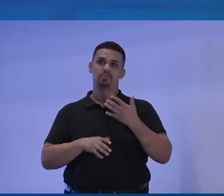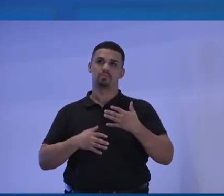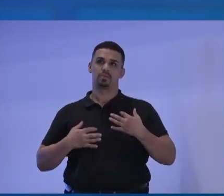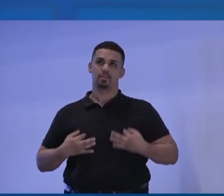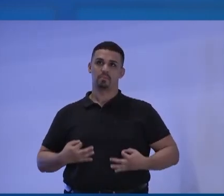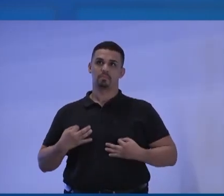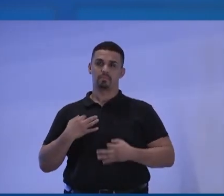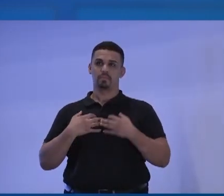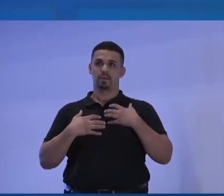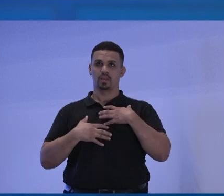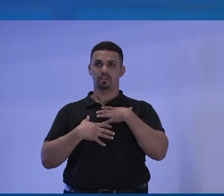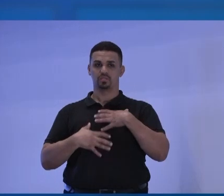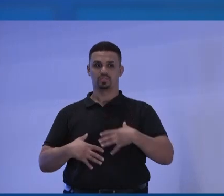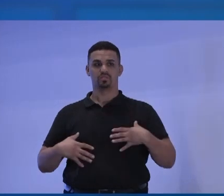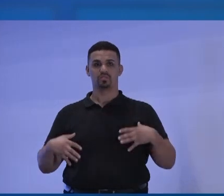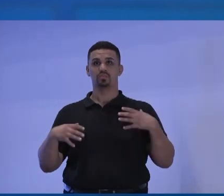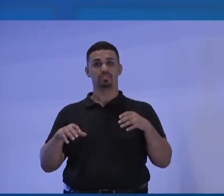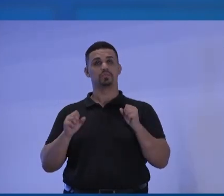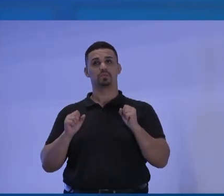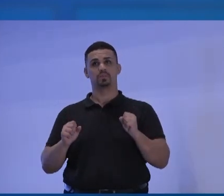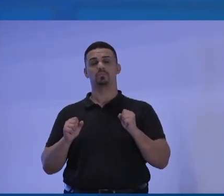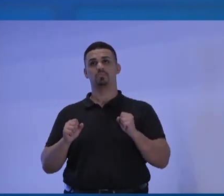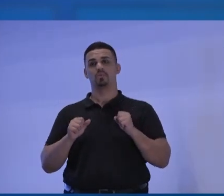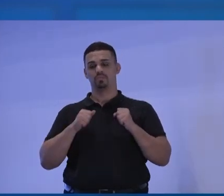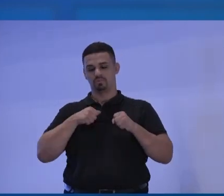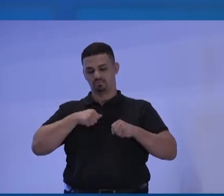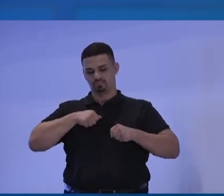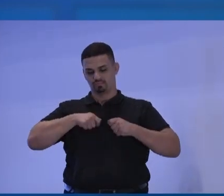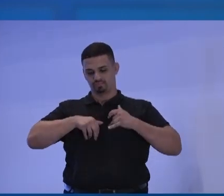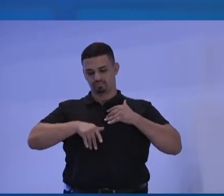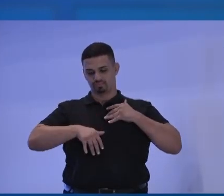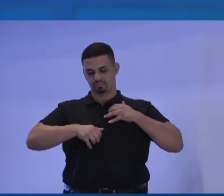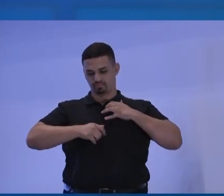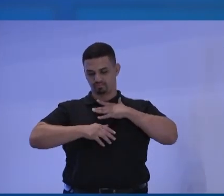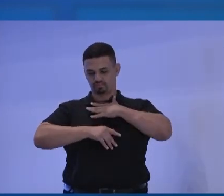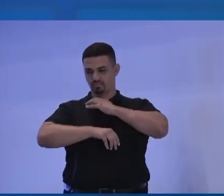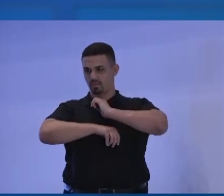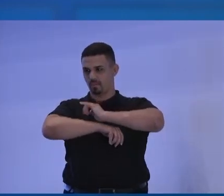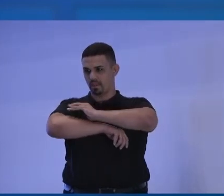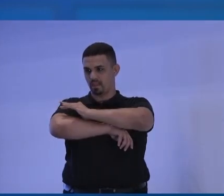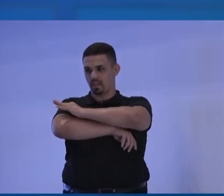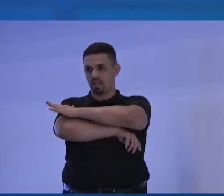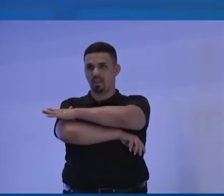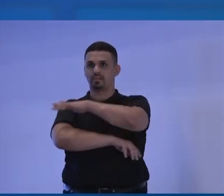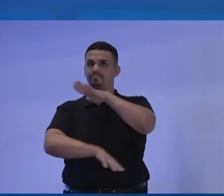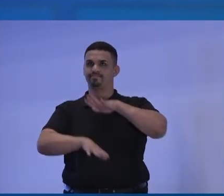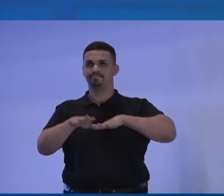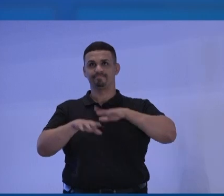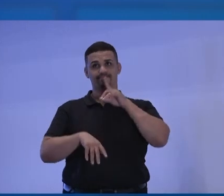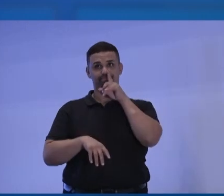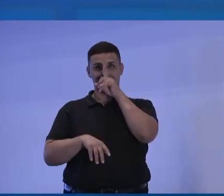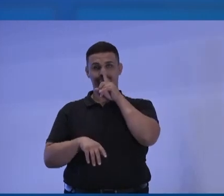manchas eritematosas que se confluem, por vezes são bem pruriginosos.